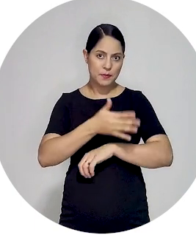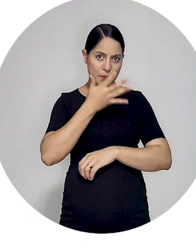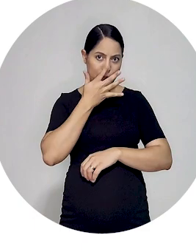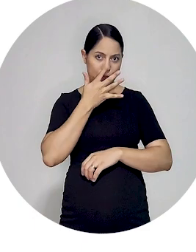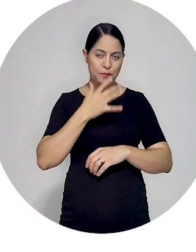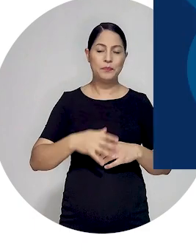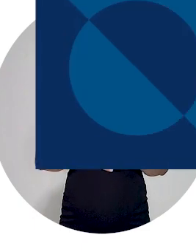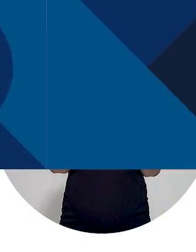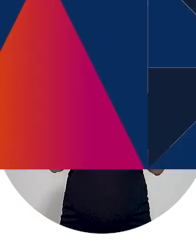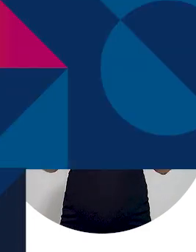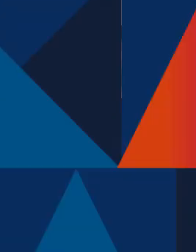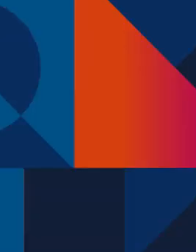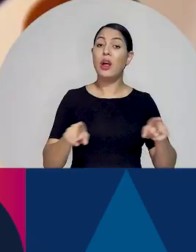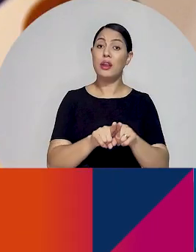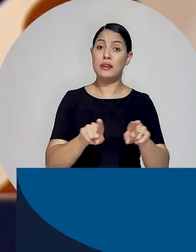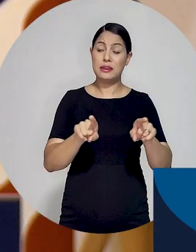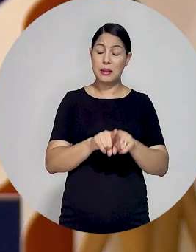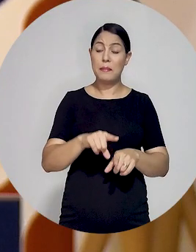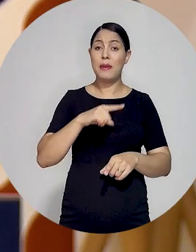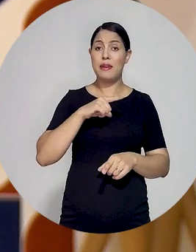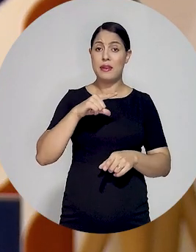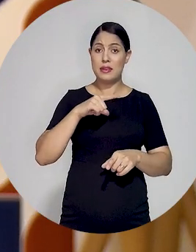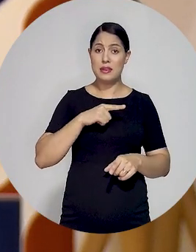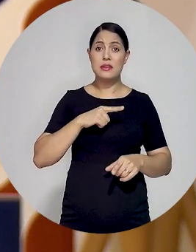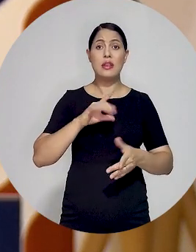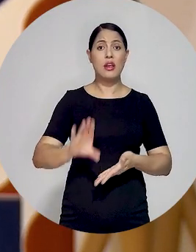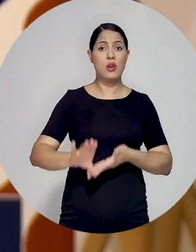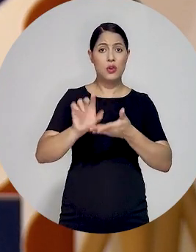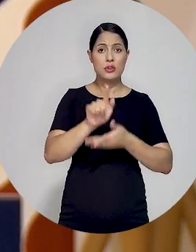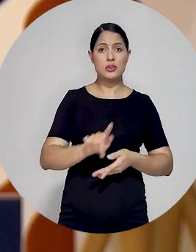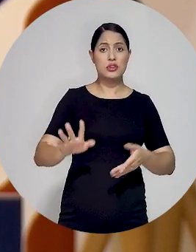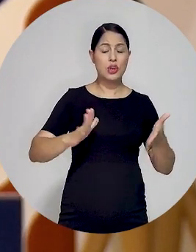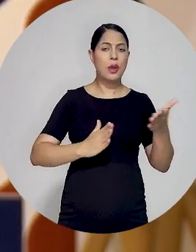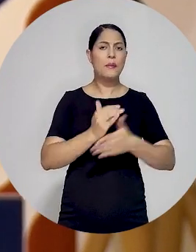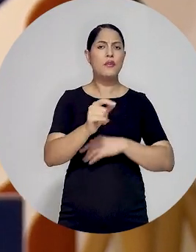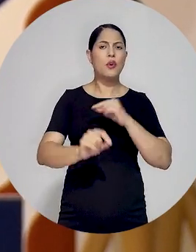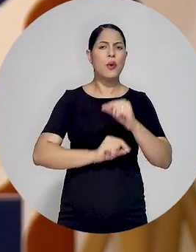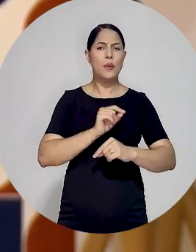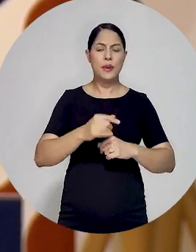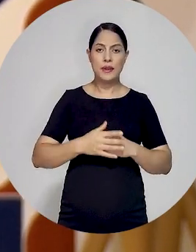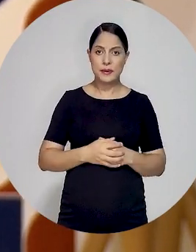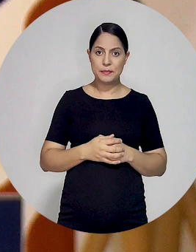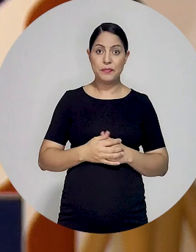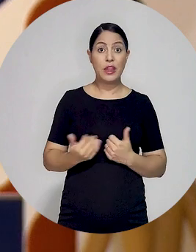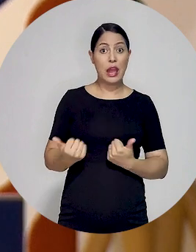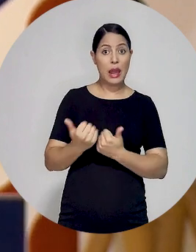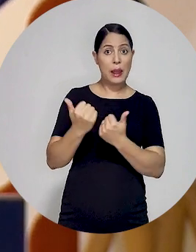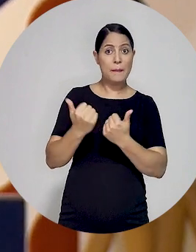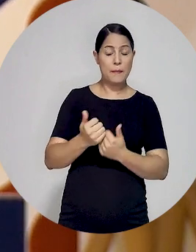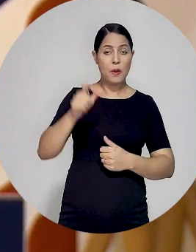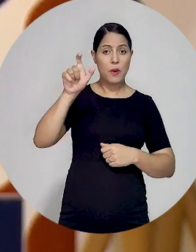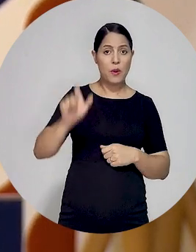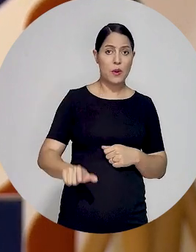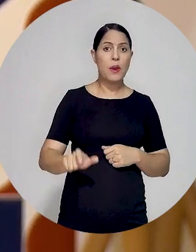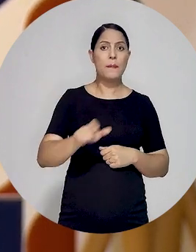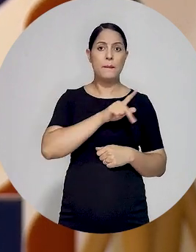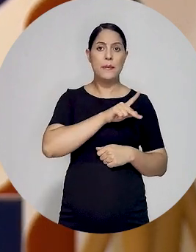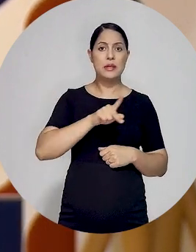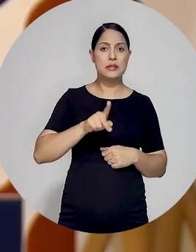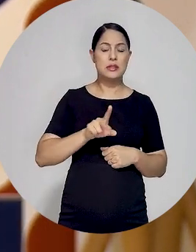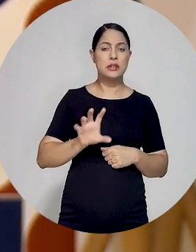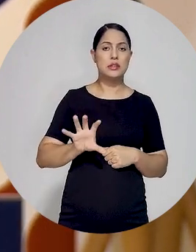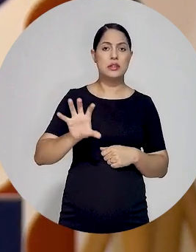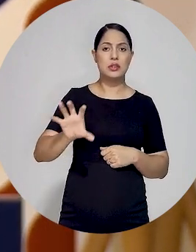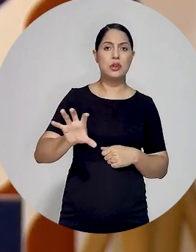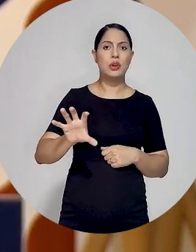relicariodaadvocacia.oab.org.br. Não deixe de conferir. O Conselho Pleno aprovou ainda por unanimidade o ato de desagravo em favor do presidente